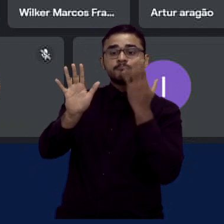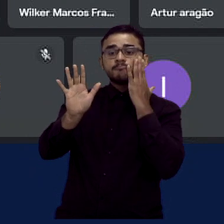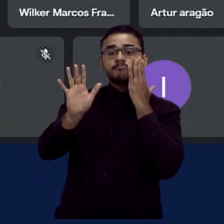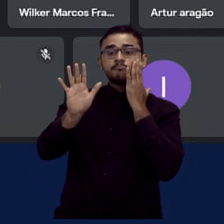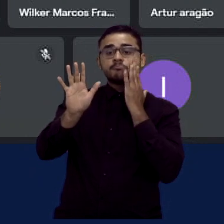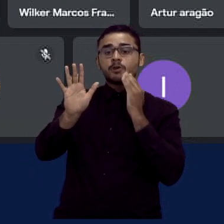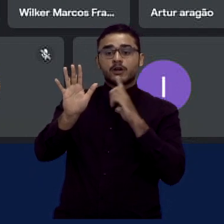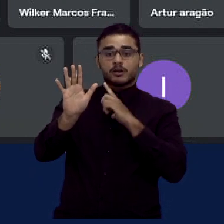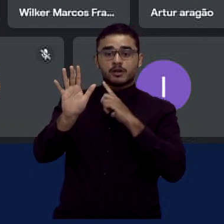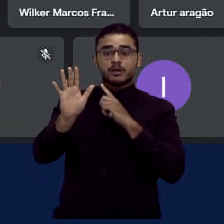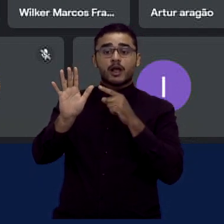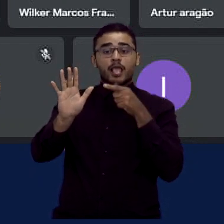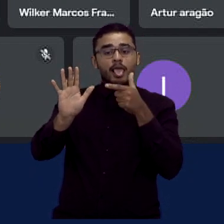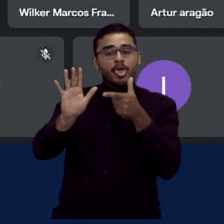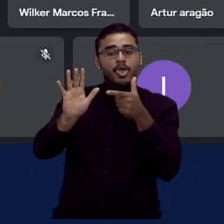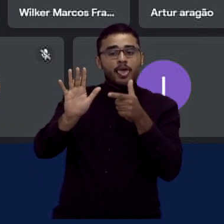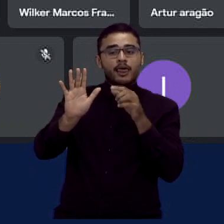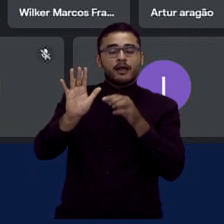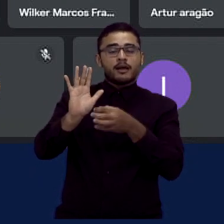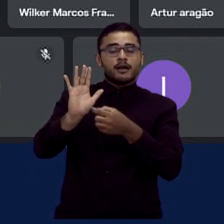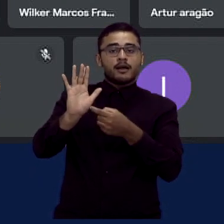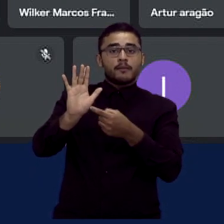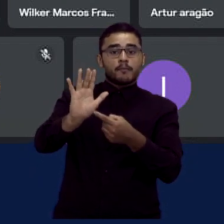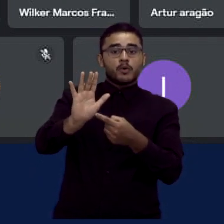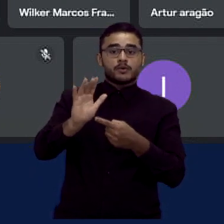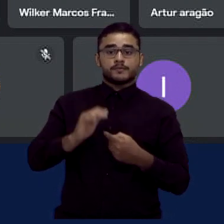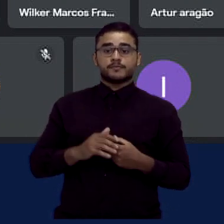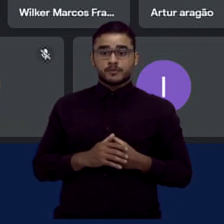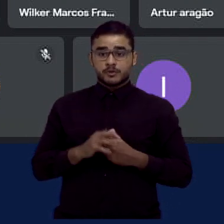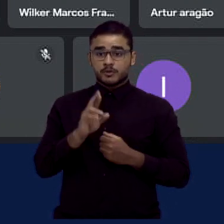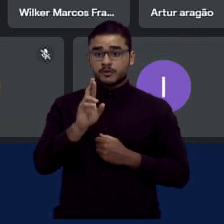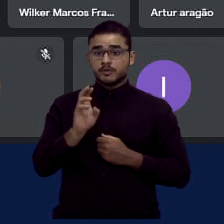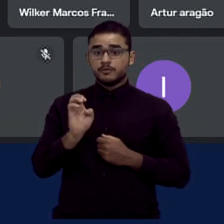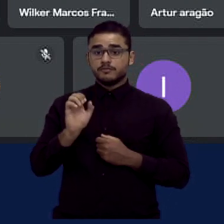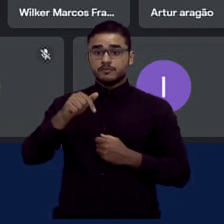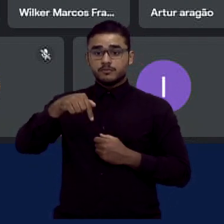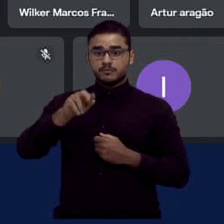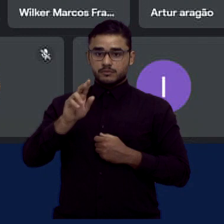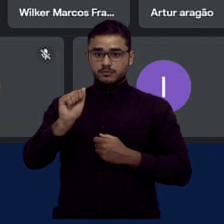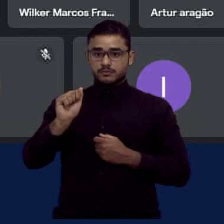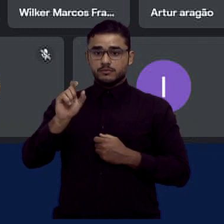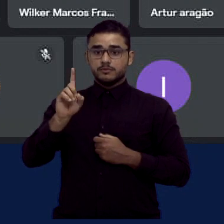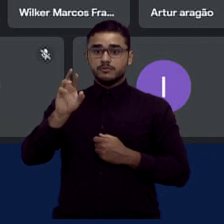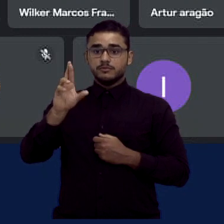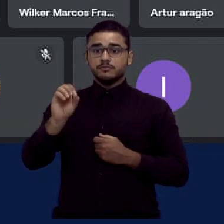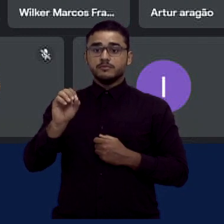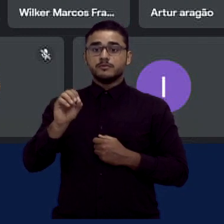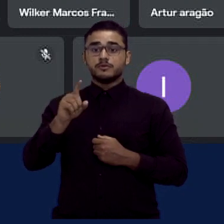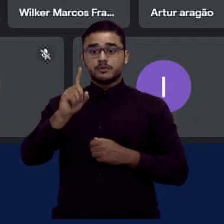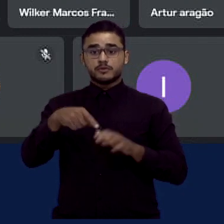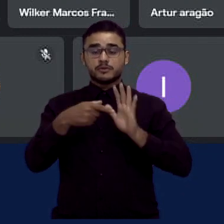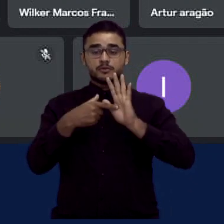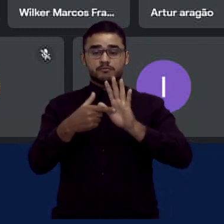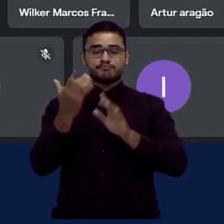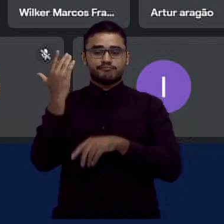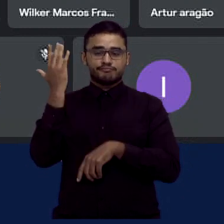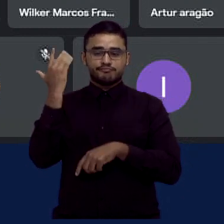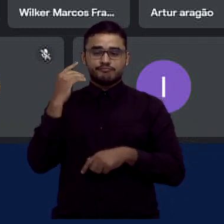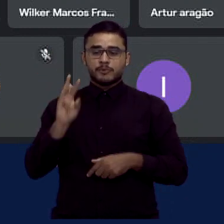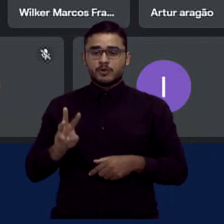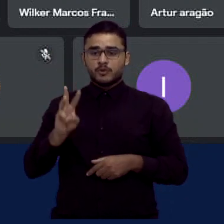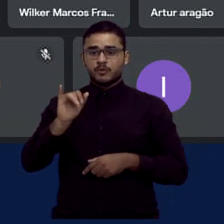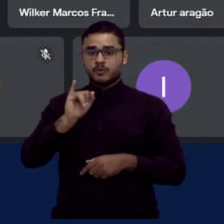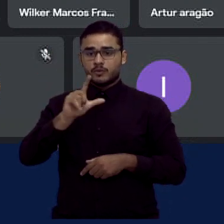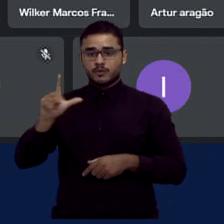senso de sarjeta. Um dos maiores especialistas em fazer requadros era o Will Eisner. Às vezes ele utilizava um corrimão para poder